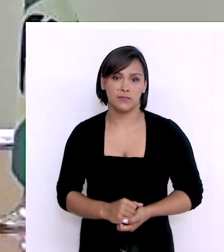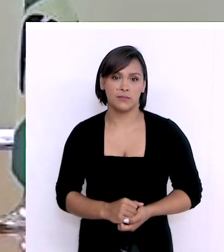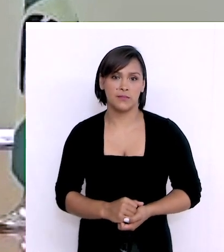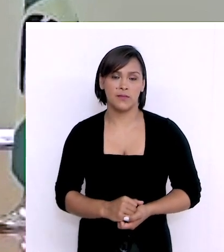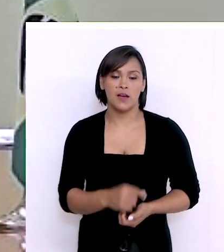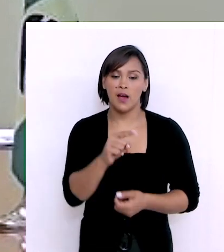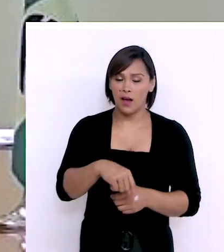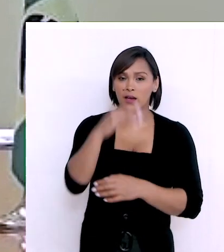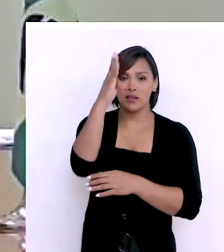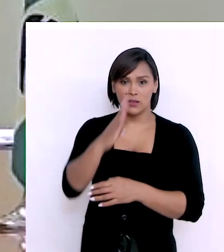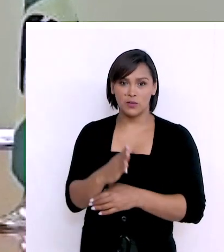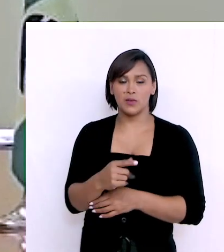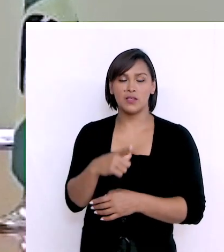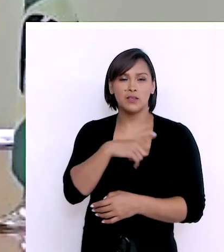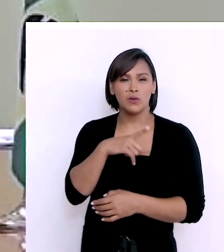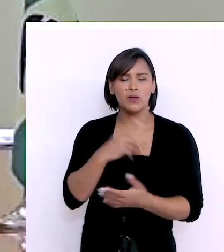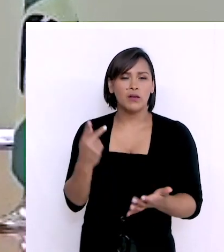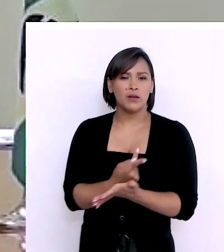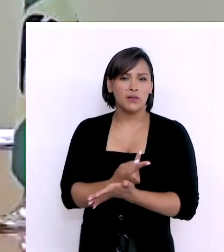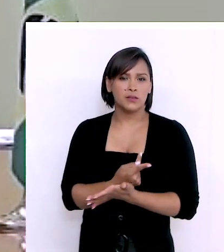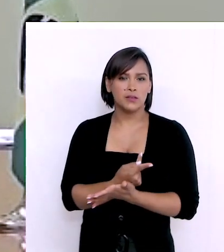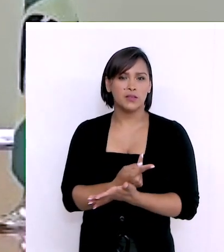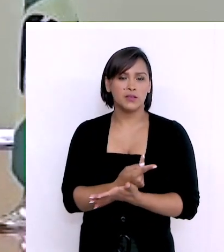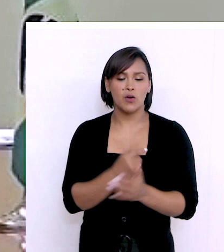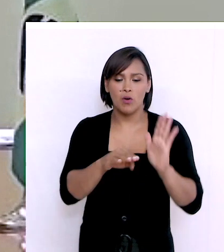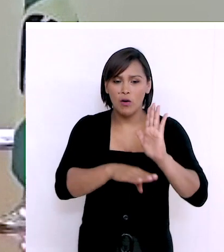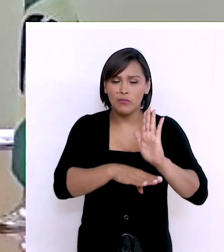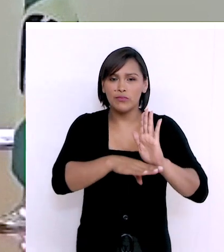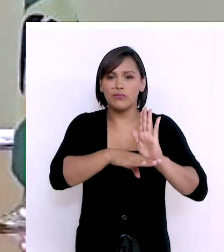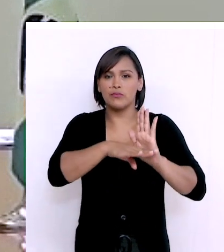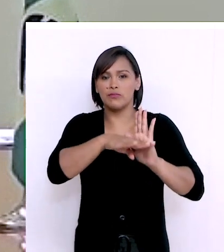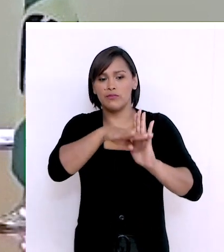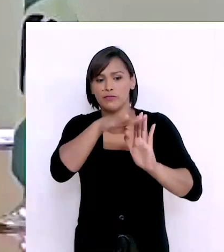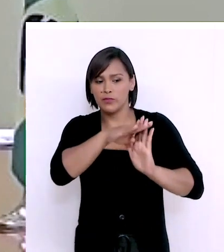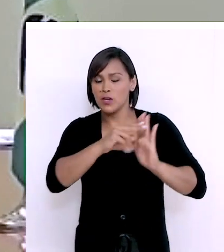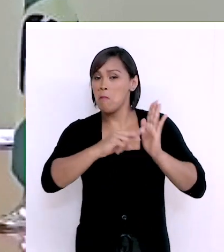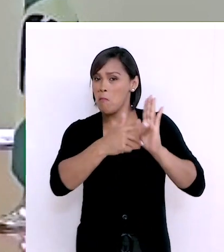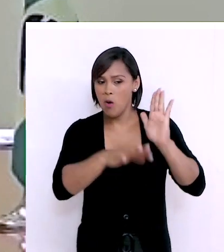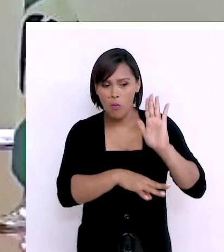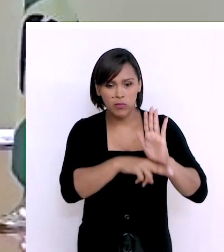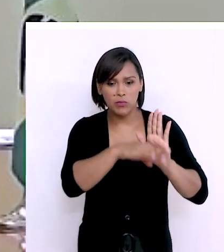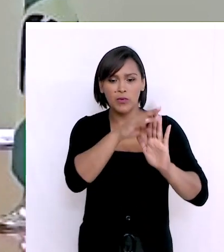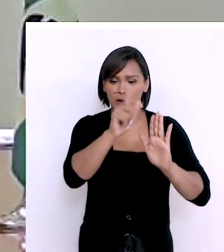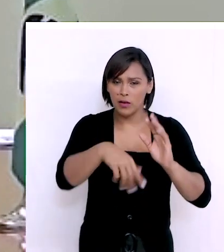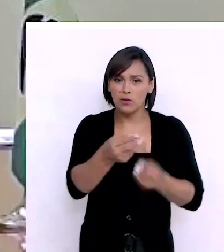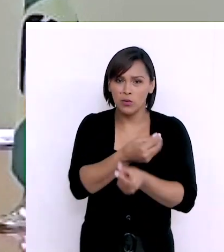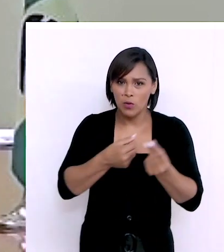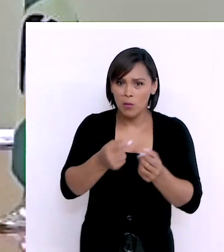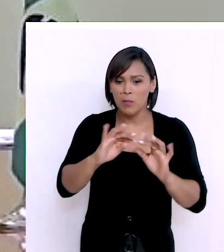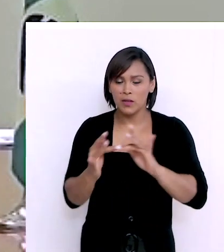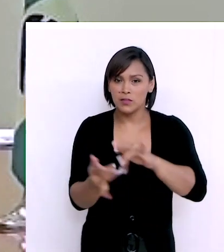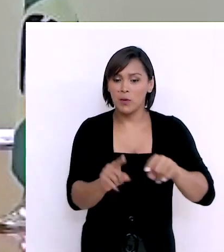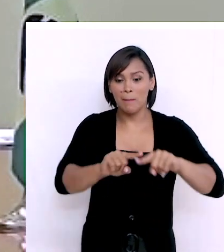No nosso caso, enfim, nós tivemos um crescimento significativo do nosso comércio exterior, mas